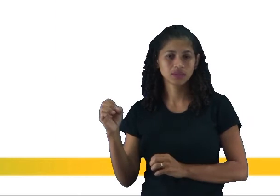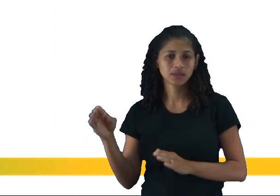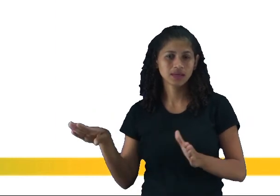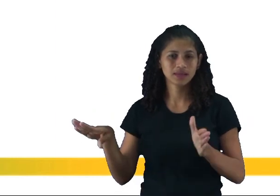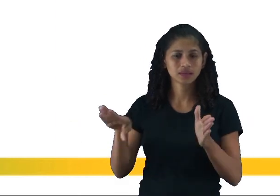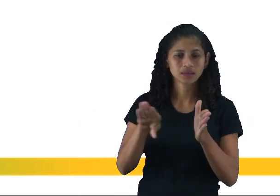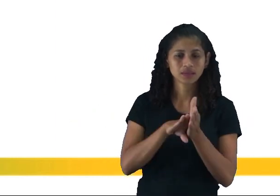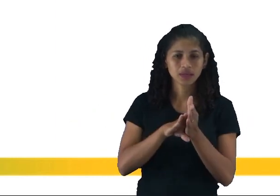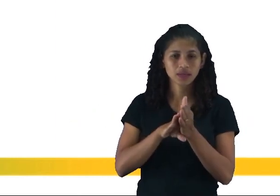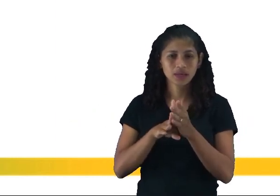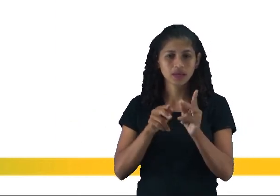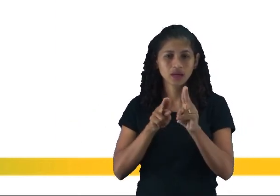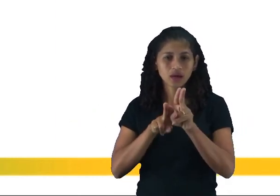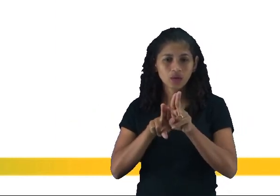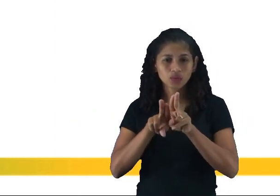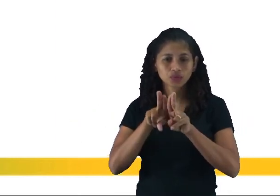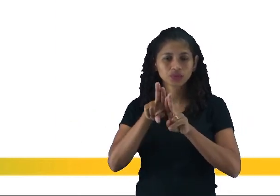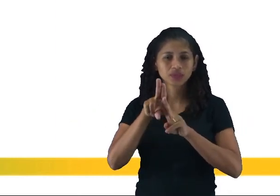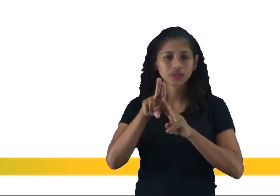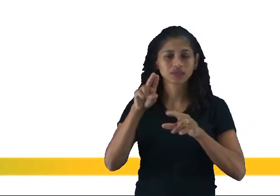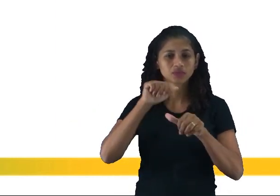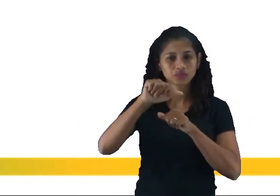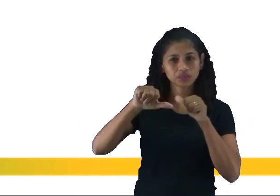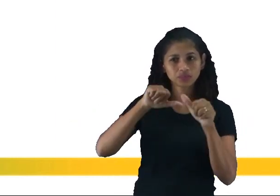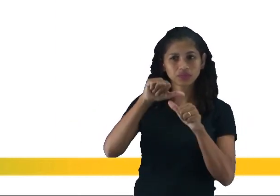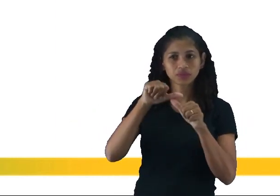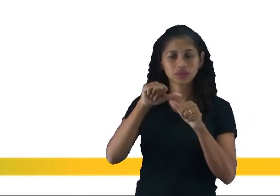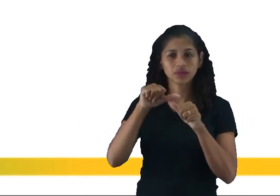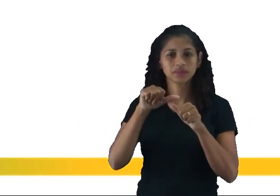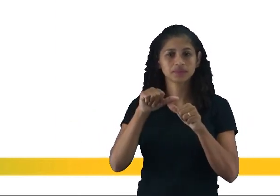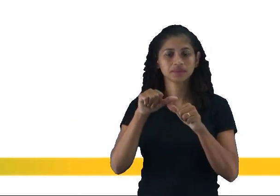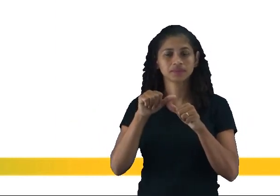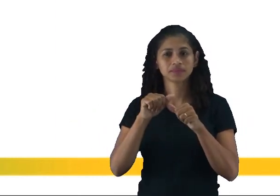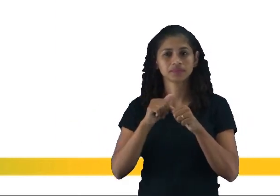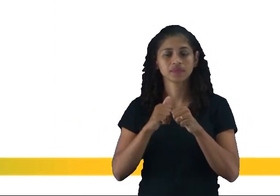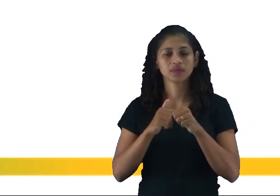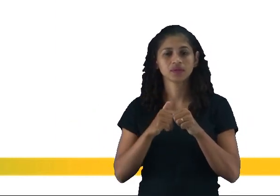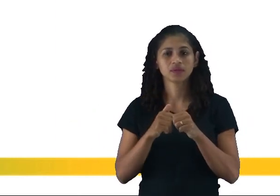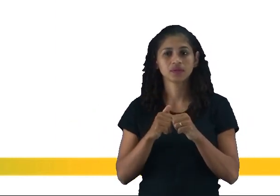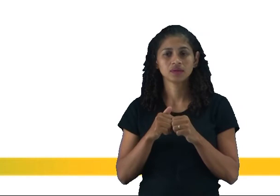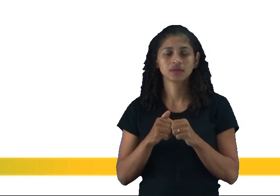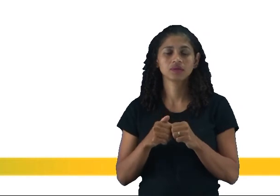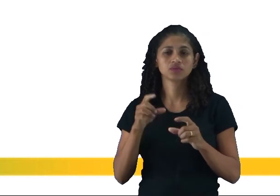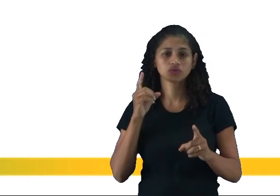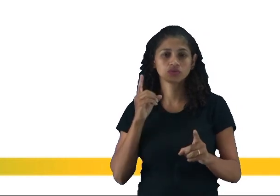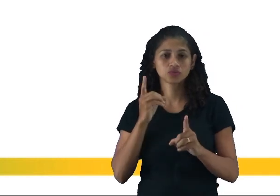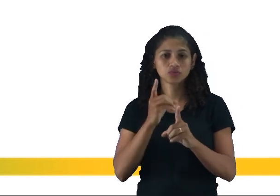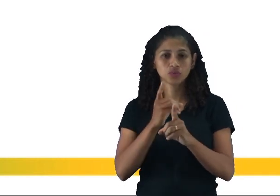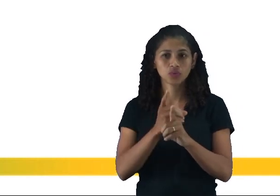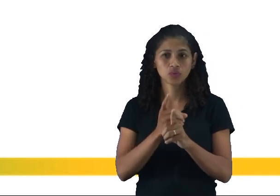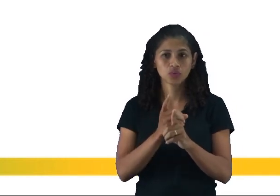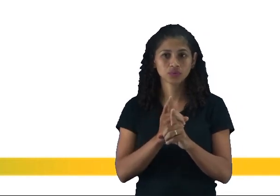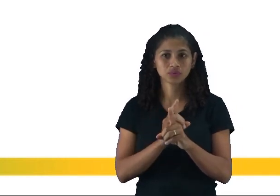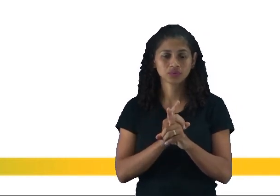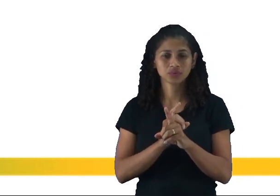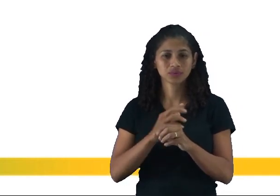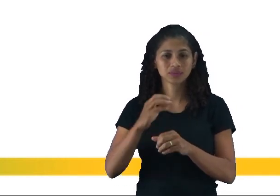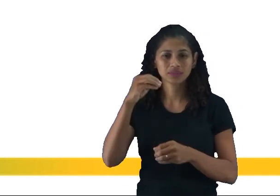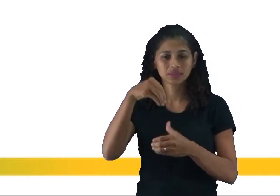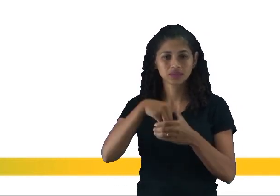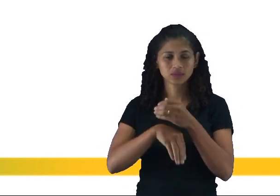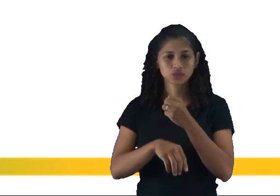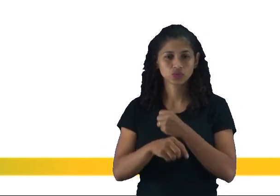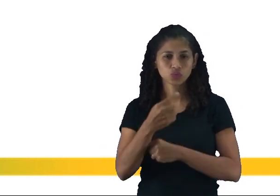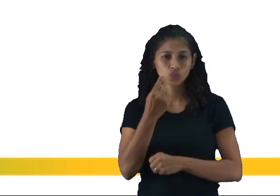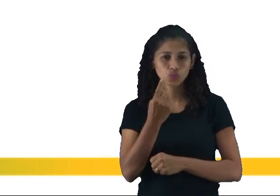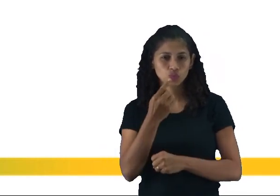que a gente quer converter, que nesse caso é um metro, certo? E aí a gente descobre que dentro de 1 quilômetro nós temos